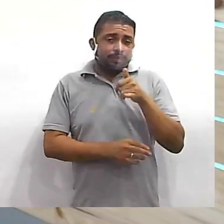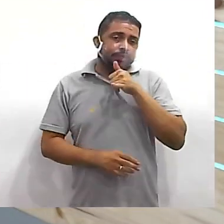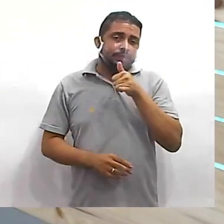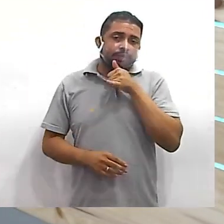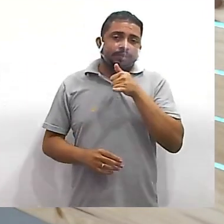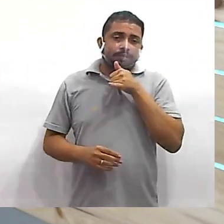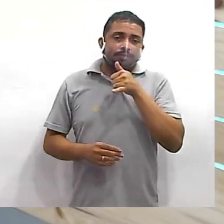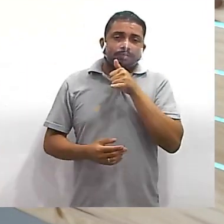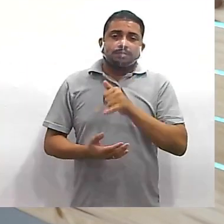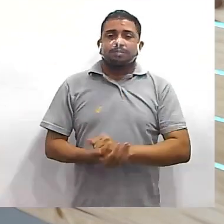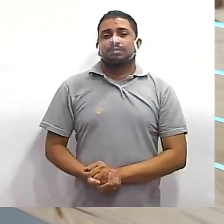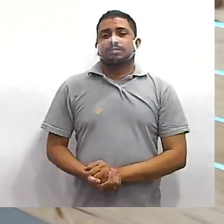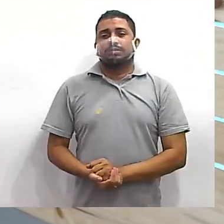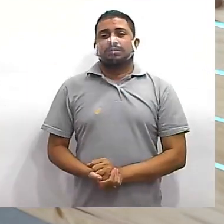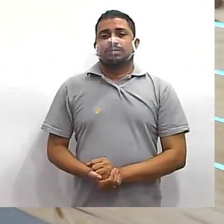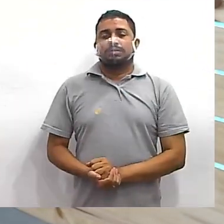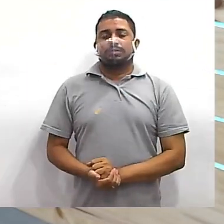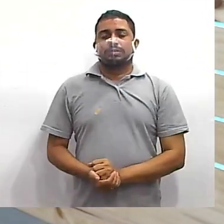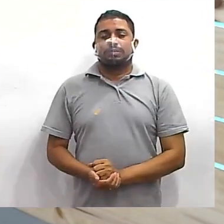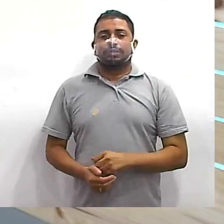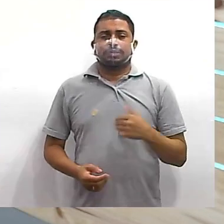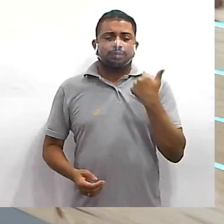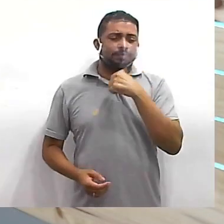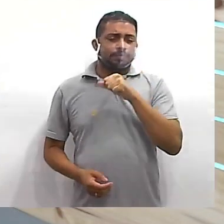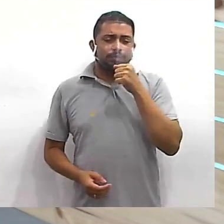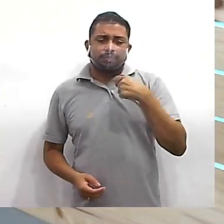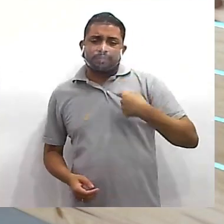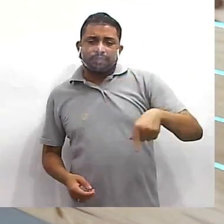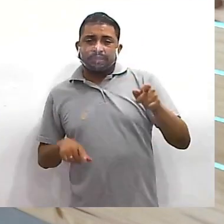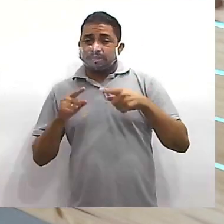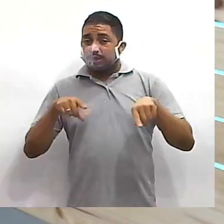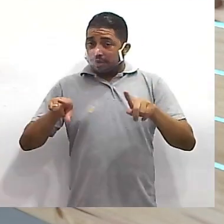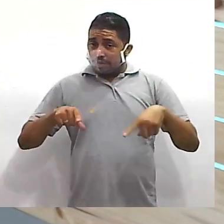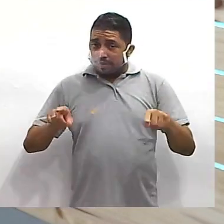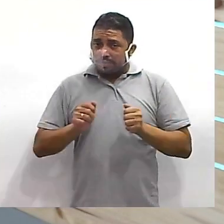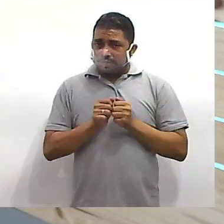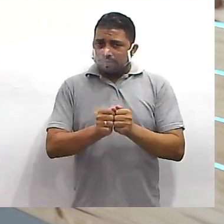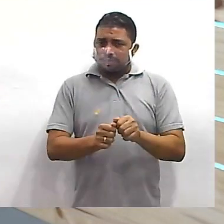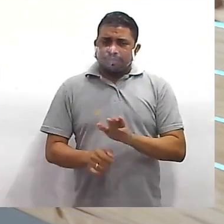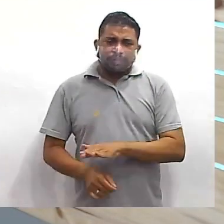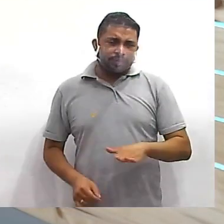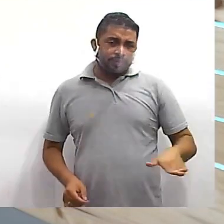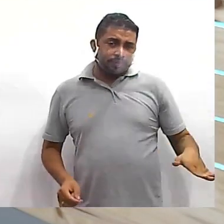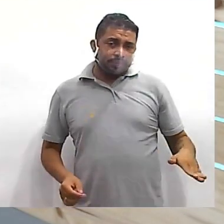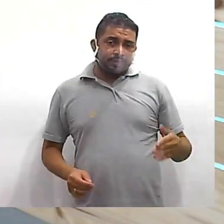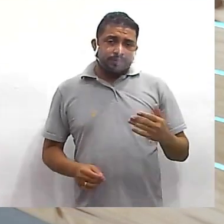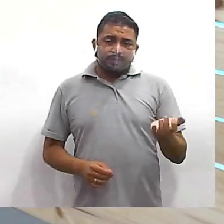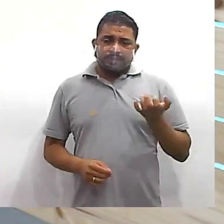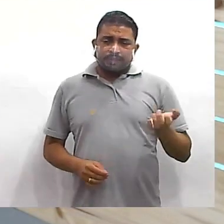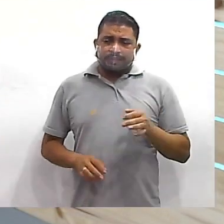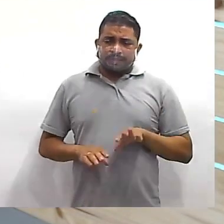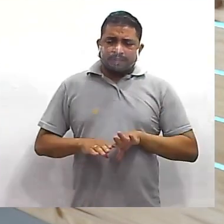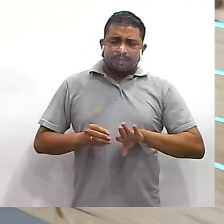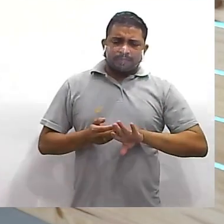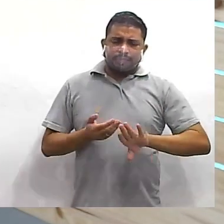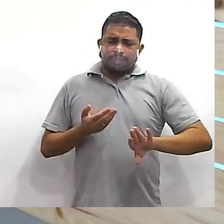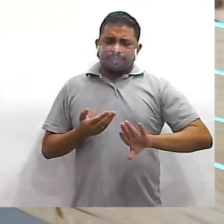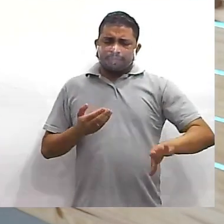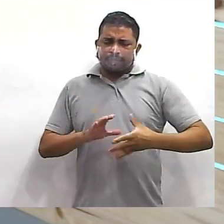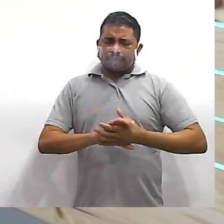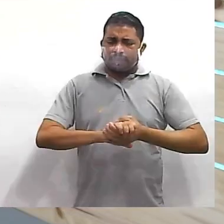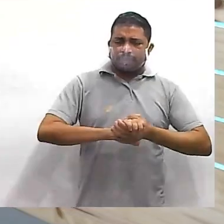disso, tá? É aquela mãe que vai para o shopping com a criança e a criança vai querendo se afastar, soltar da mão